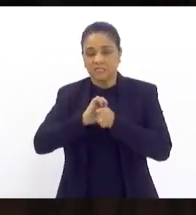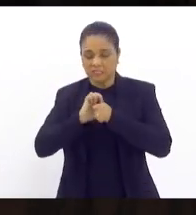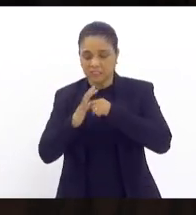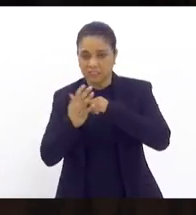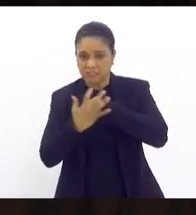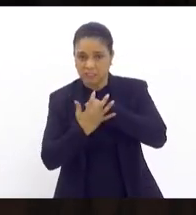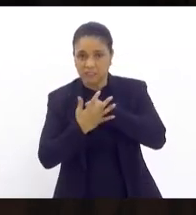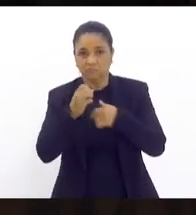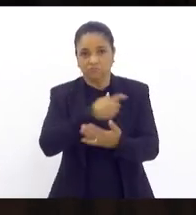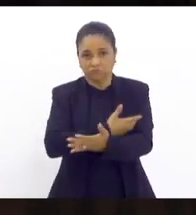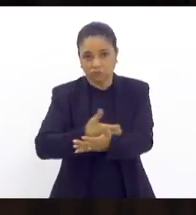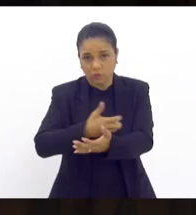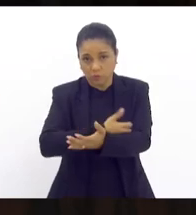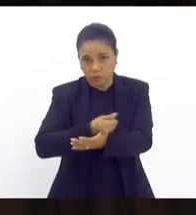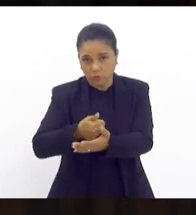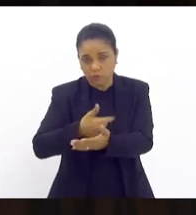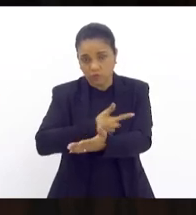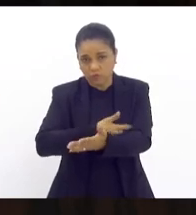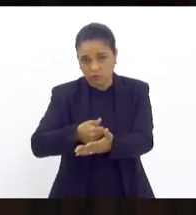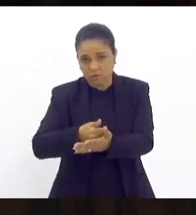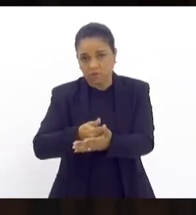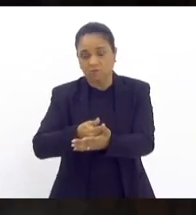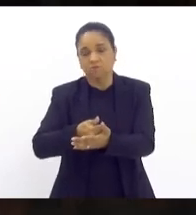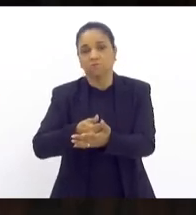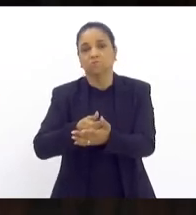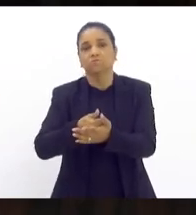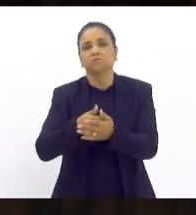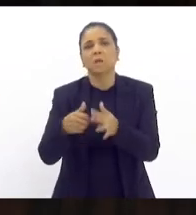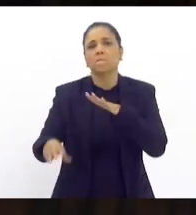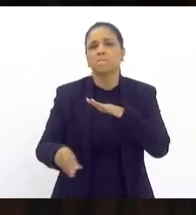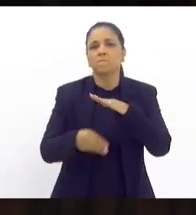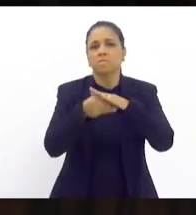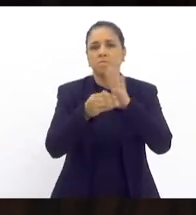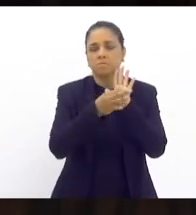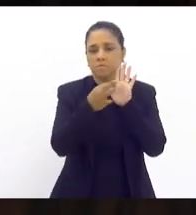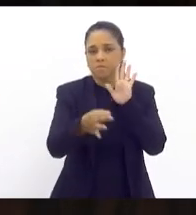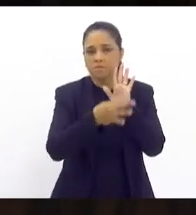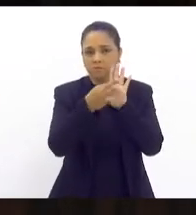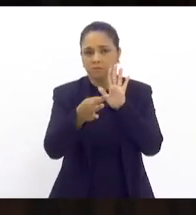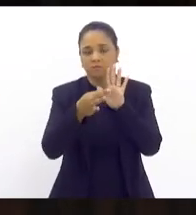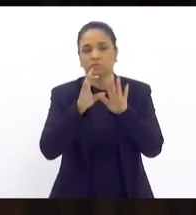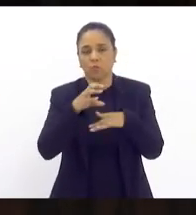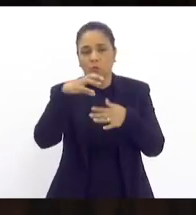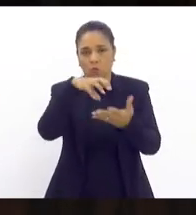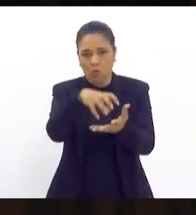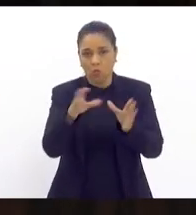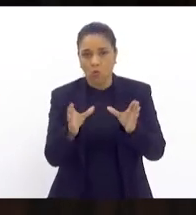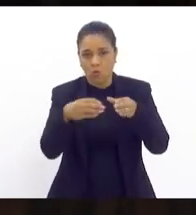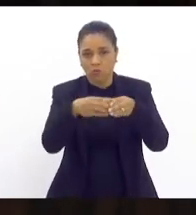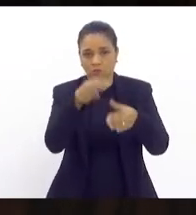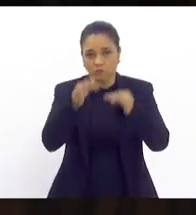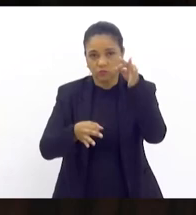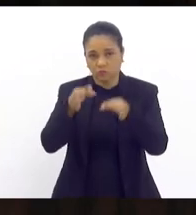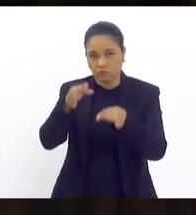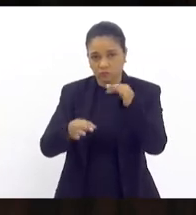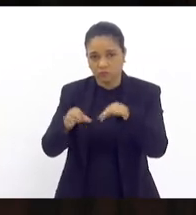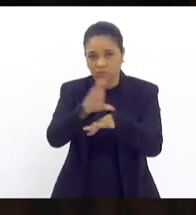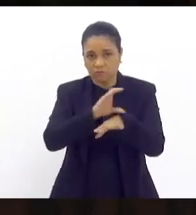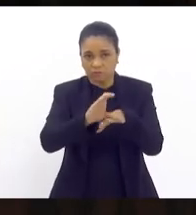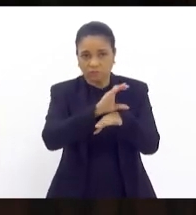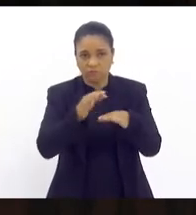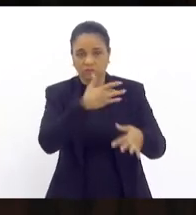sangue na forma de menciona pareceres das comissões de constituição e justiça pela constitucionalidade de saúde